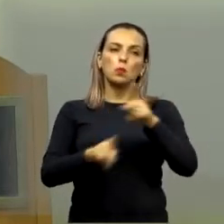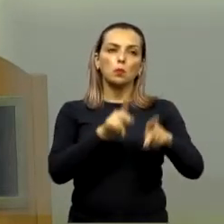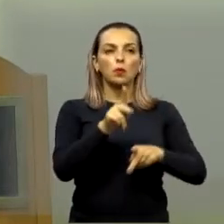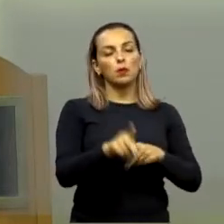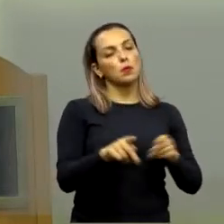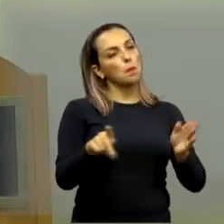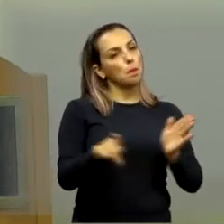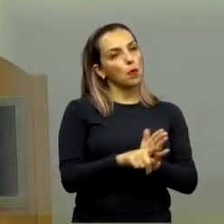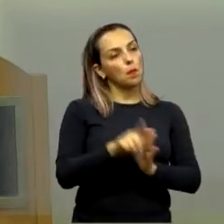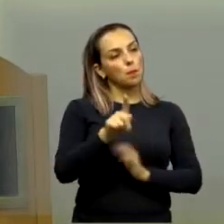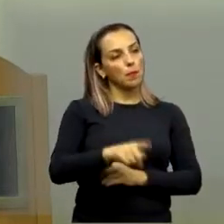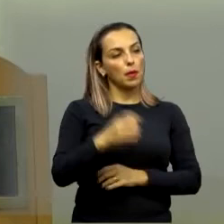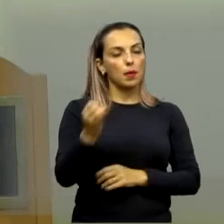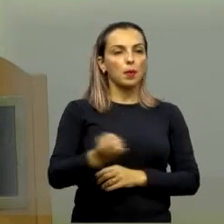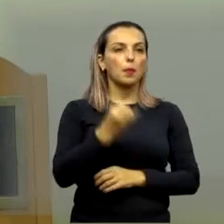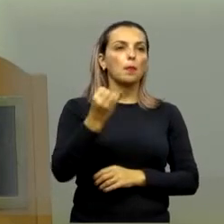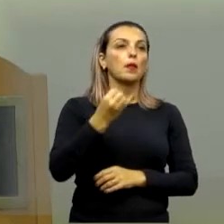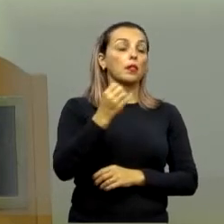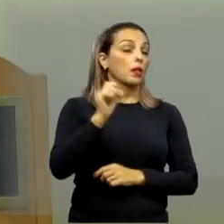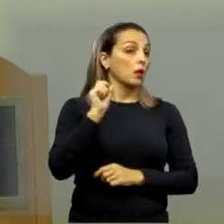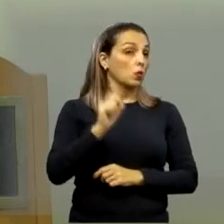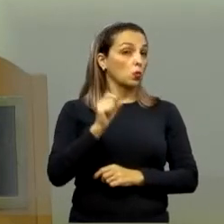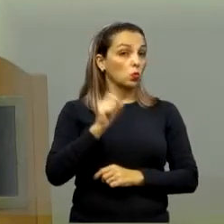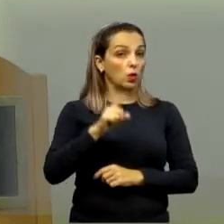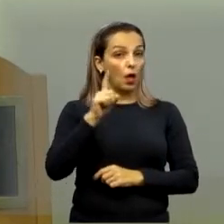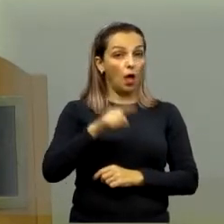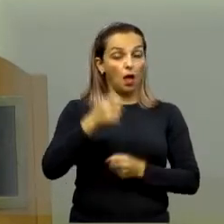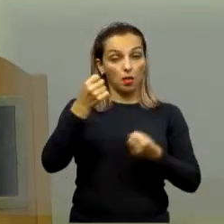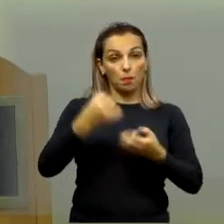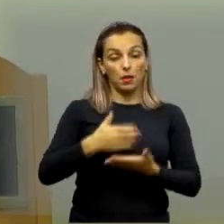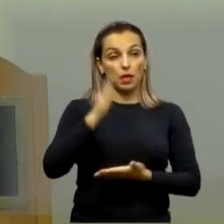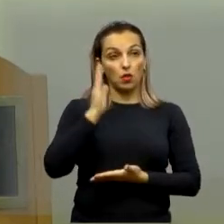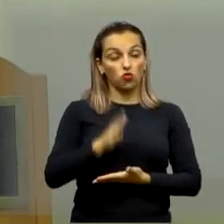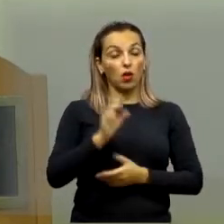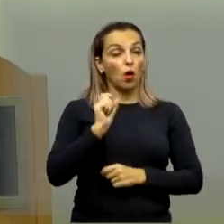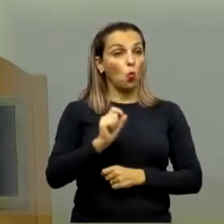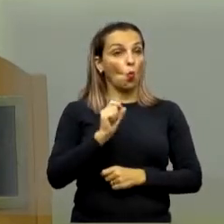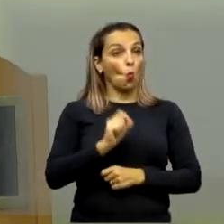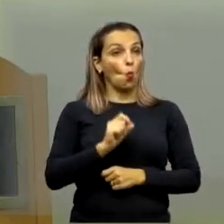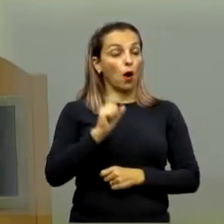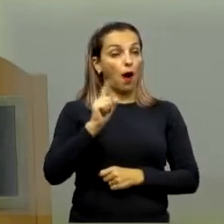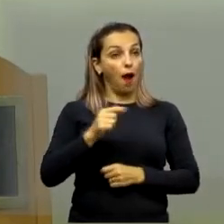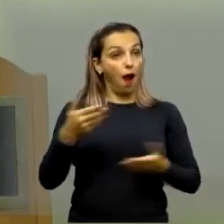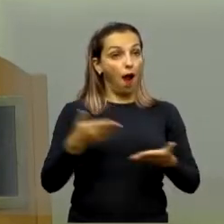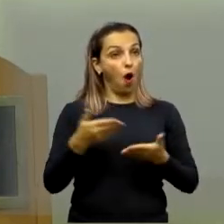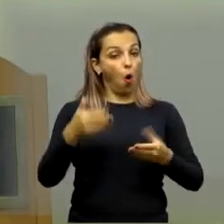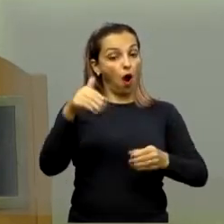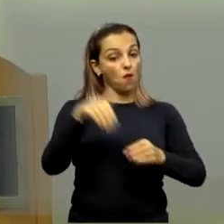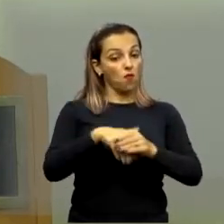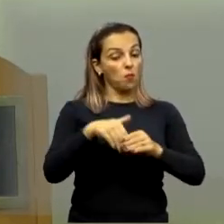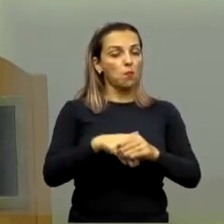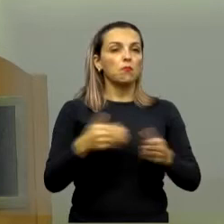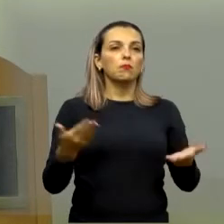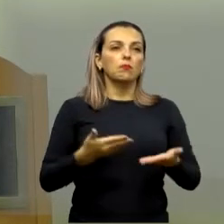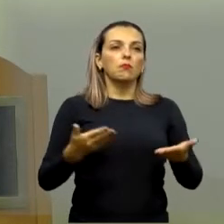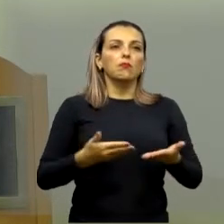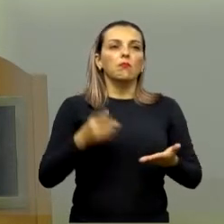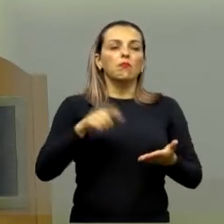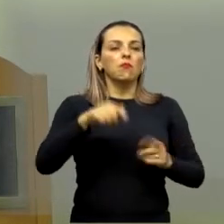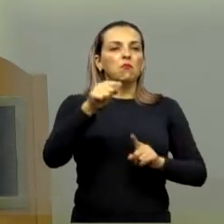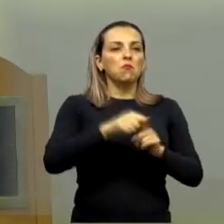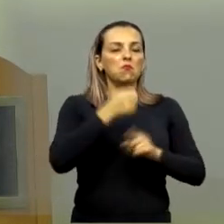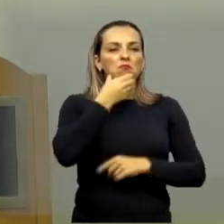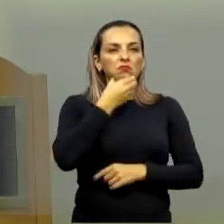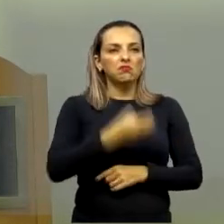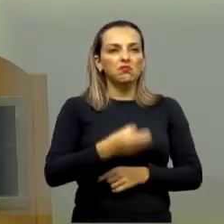EA mais importante que eu já tinha dito semana passar nos vou falar hoje com mais clareza aqui agora nós vamos voltar hoje 30 anos de